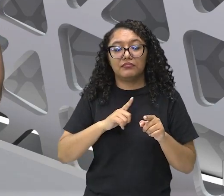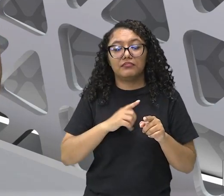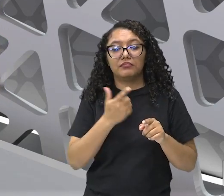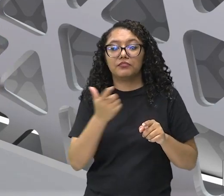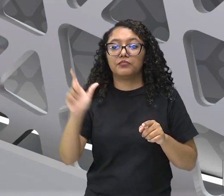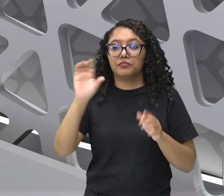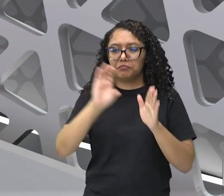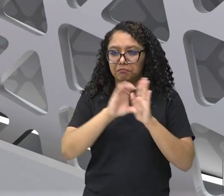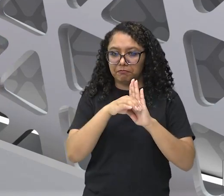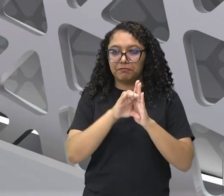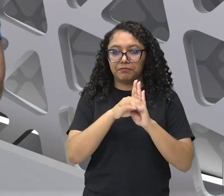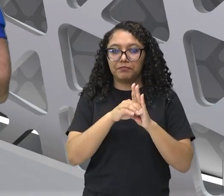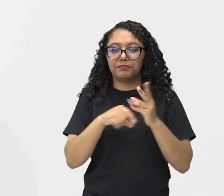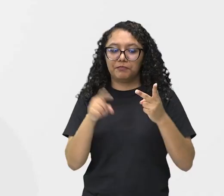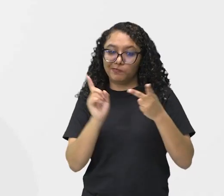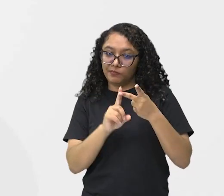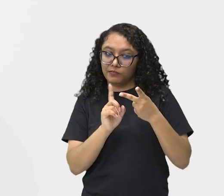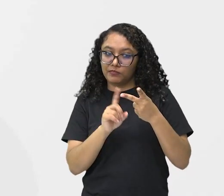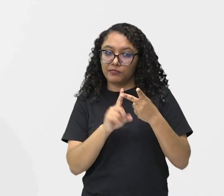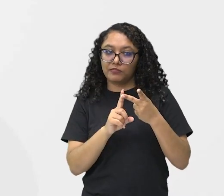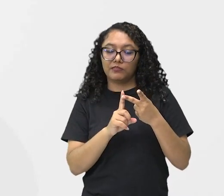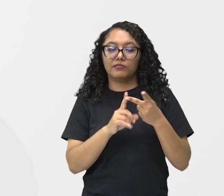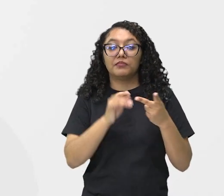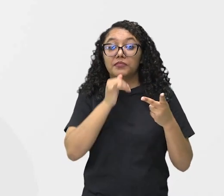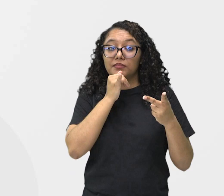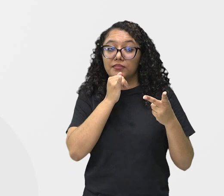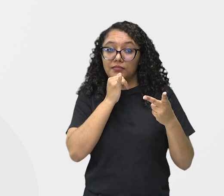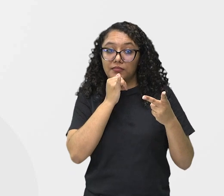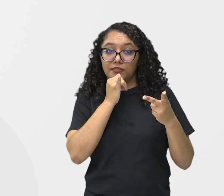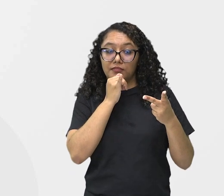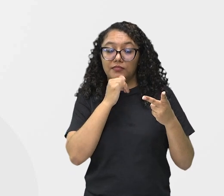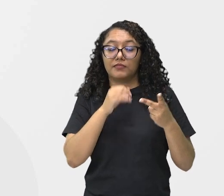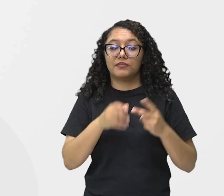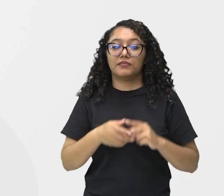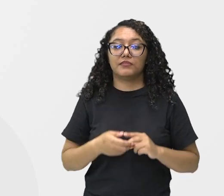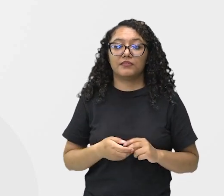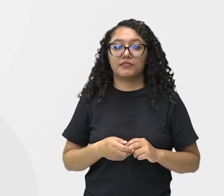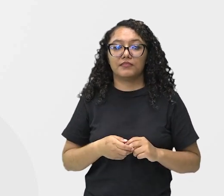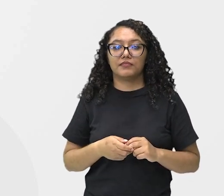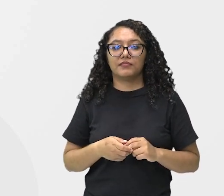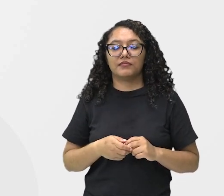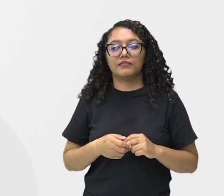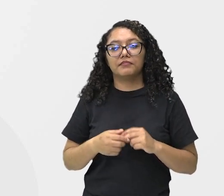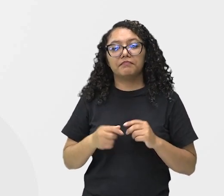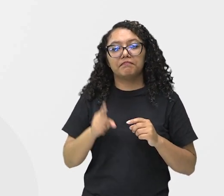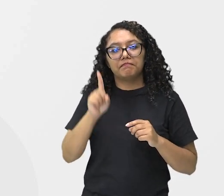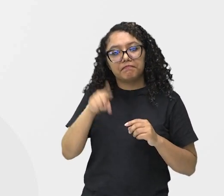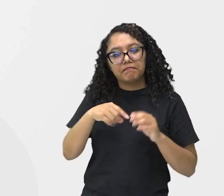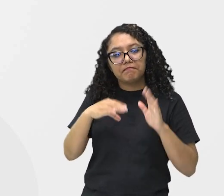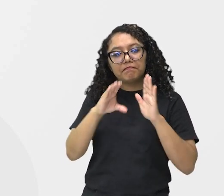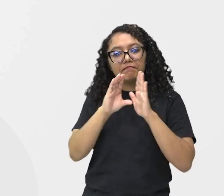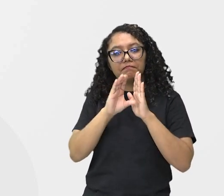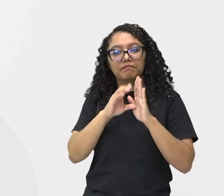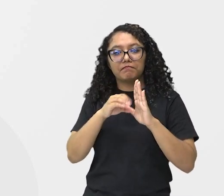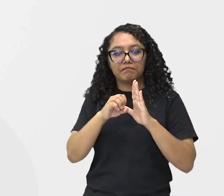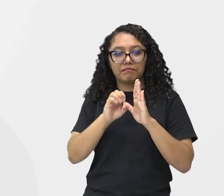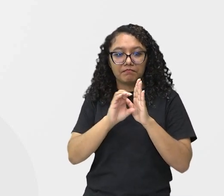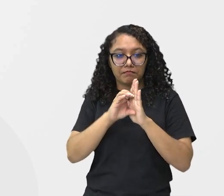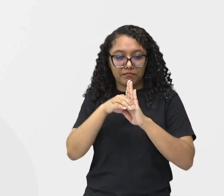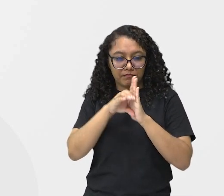outros conceitos dessa transcendência aí. Por exemplo, a qualidade, transcendência é